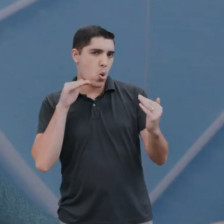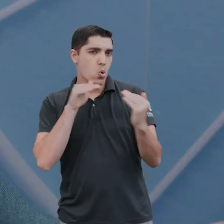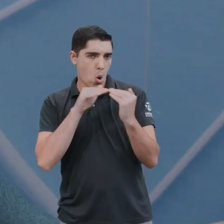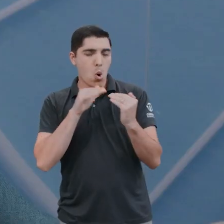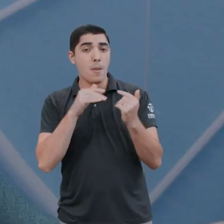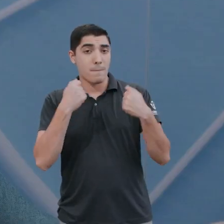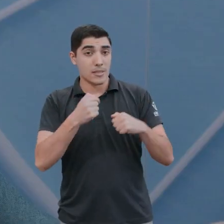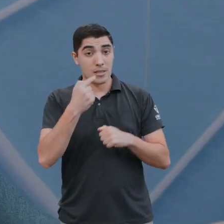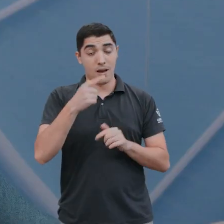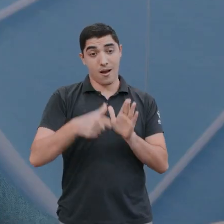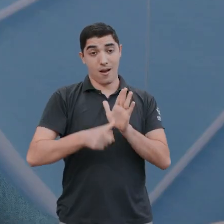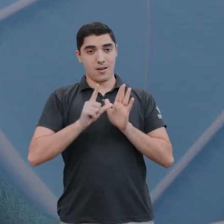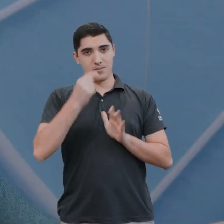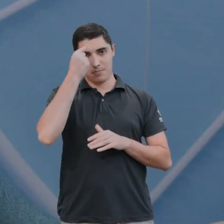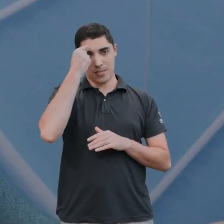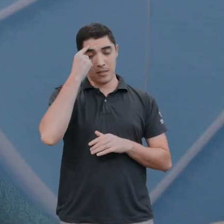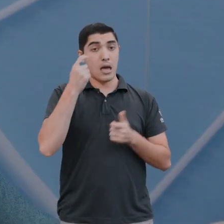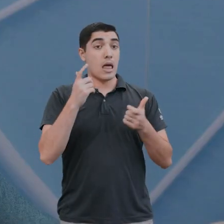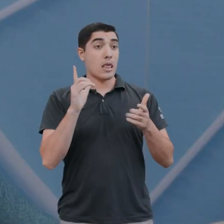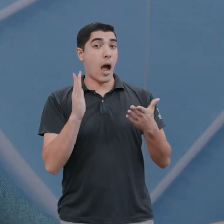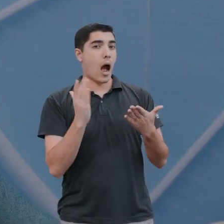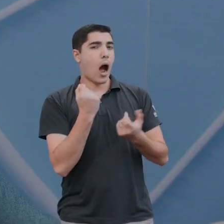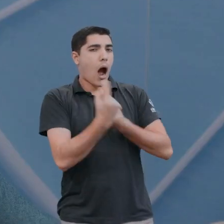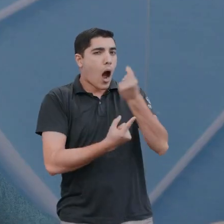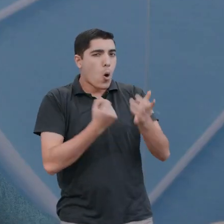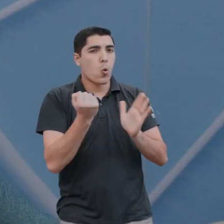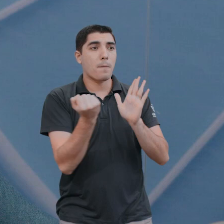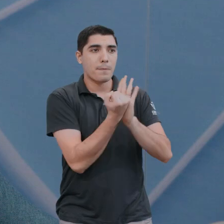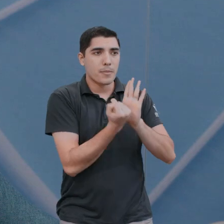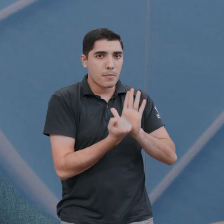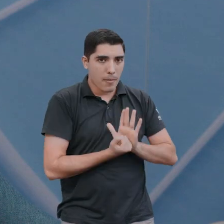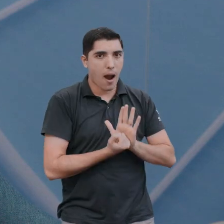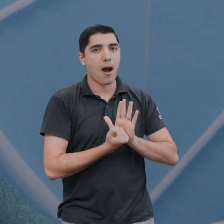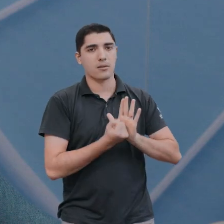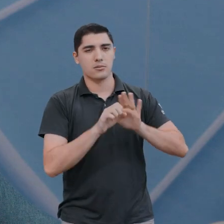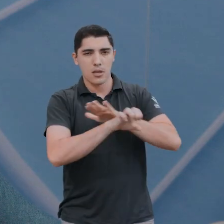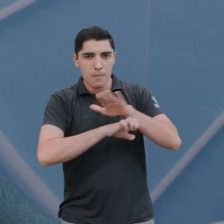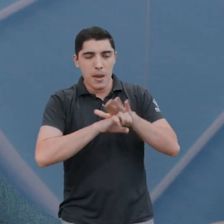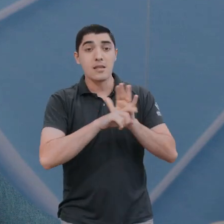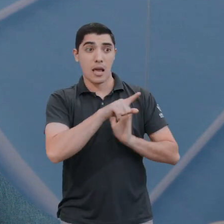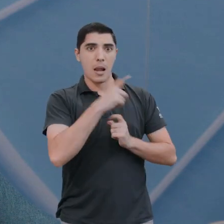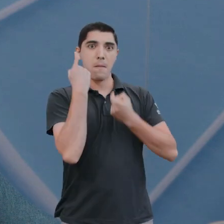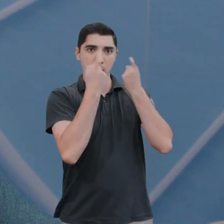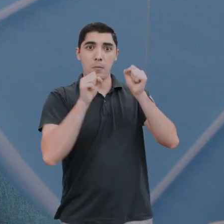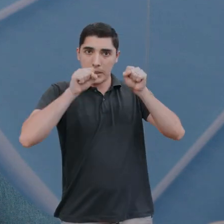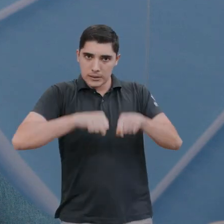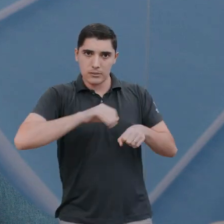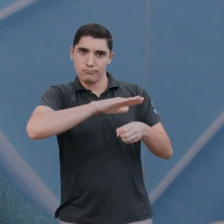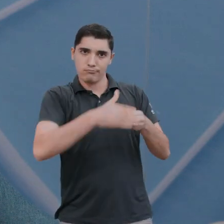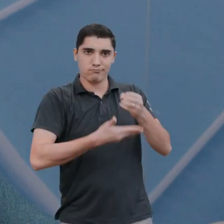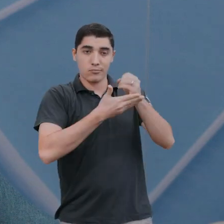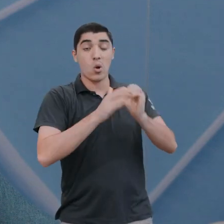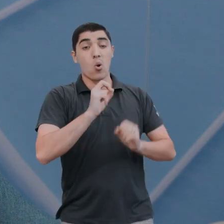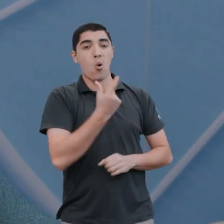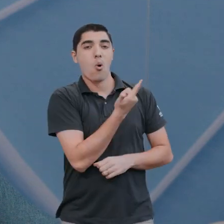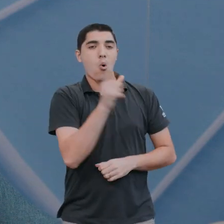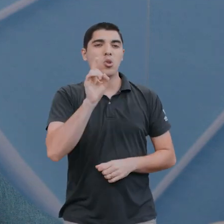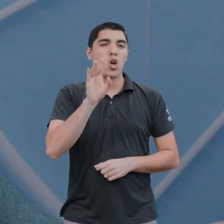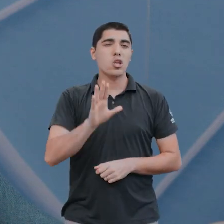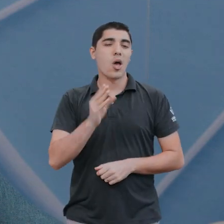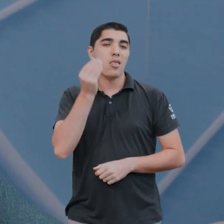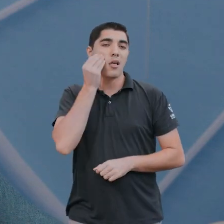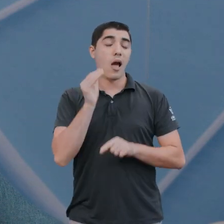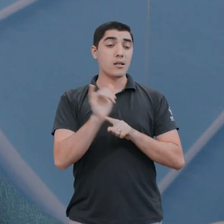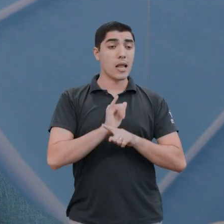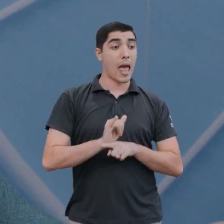pensado. Existem marcas que de fato estão sim preocupadas com a sustentabilidade, mas existem marcas que utilizam isso apenas como